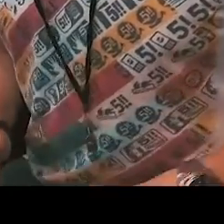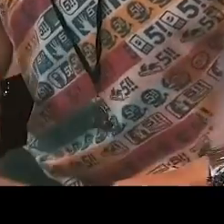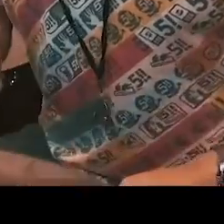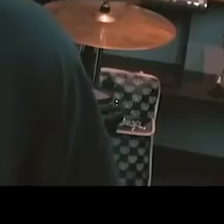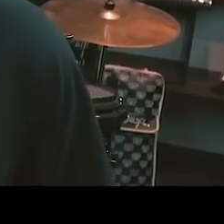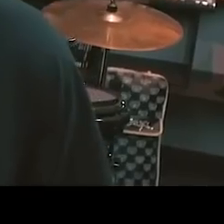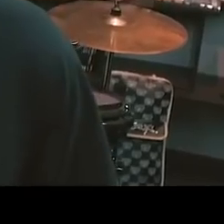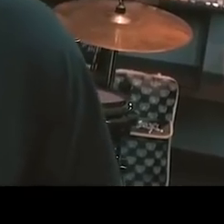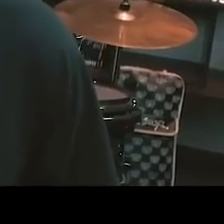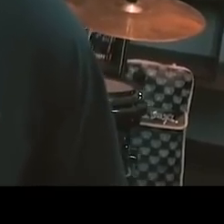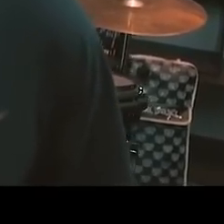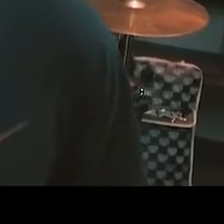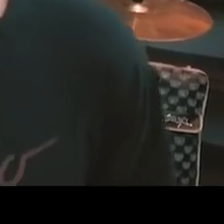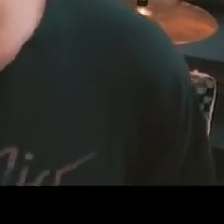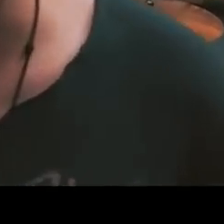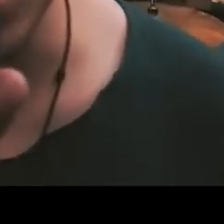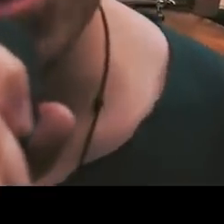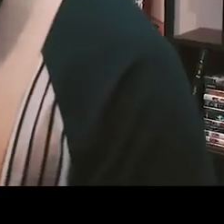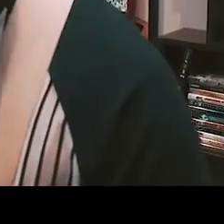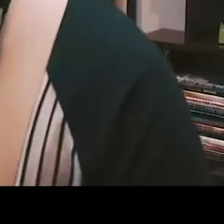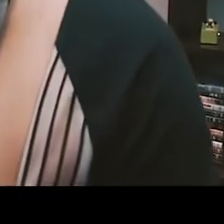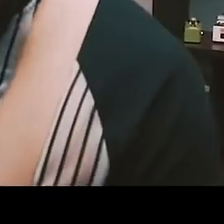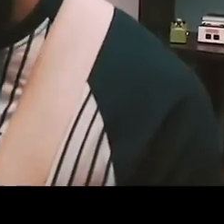de você ao meu